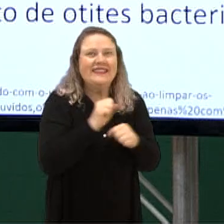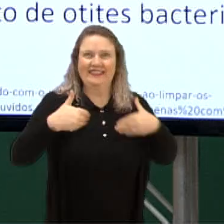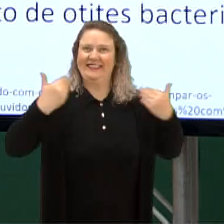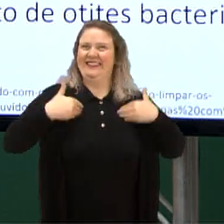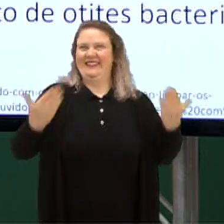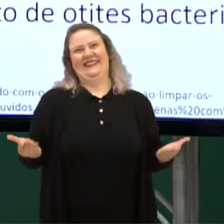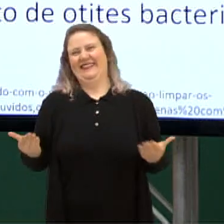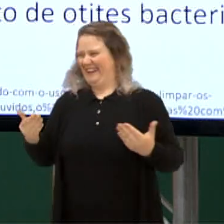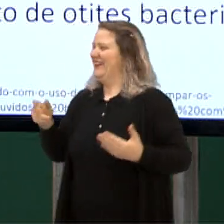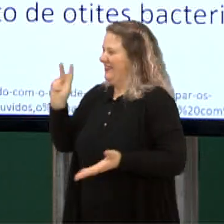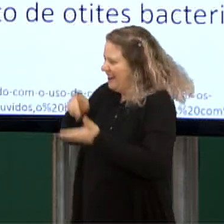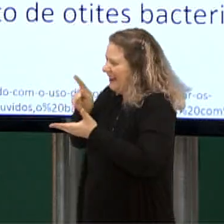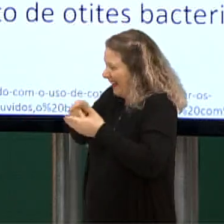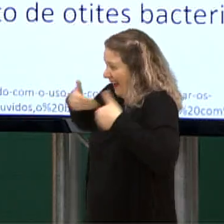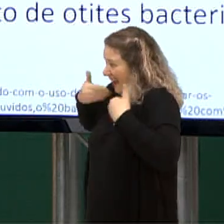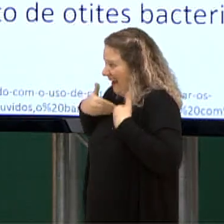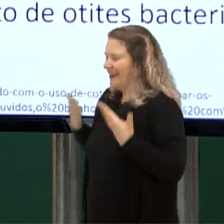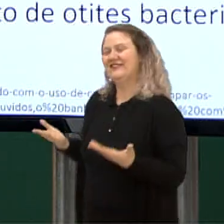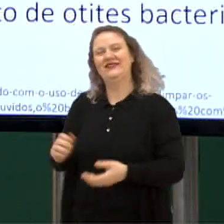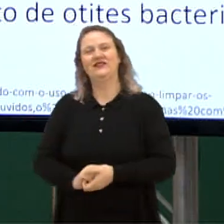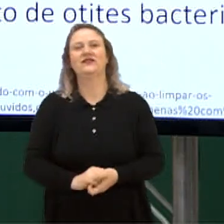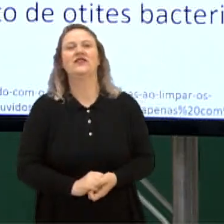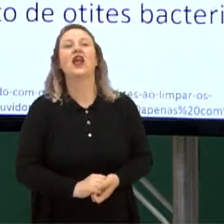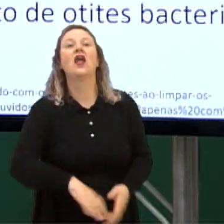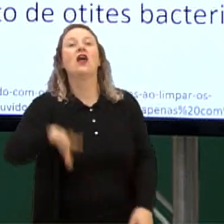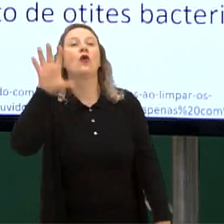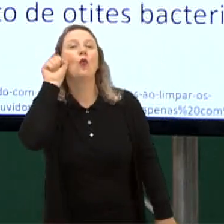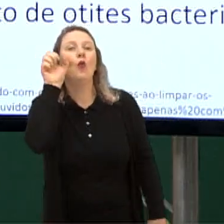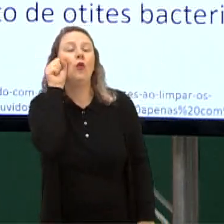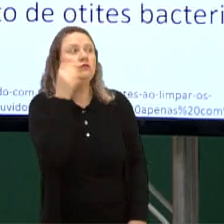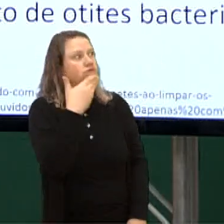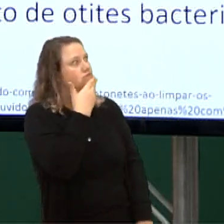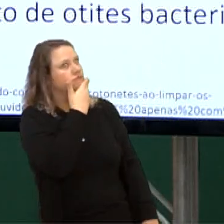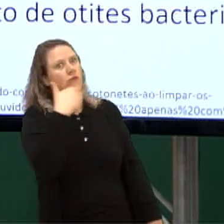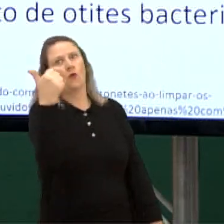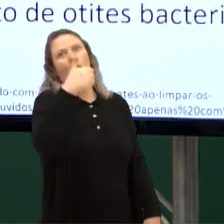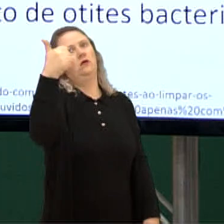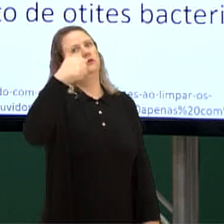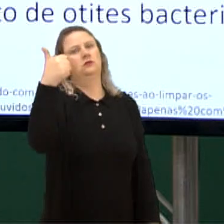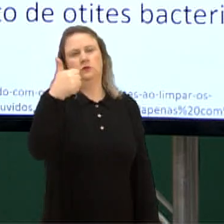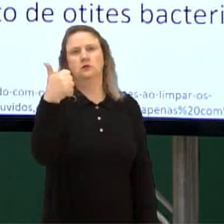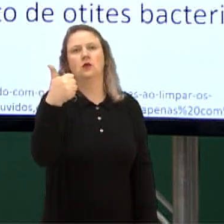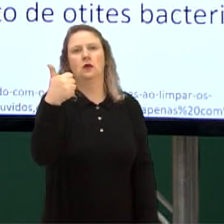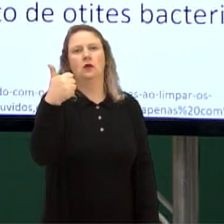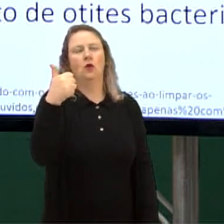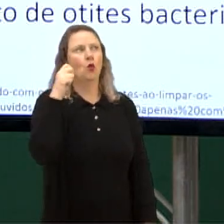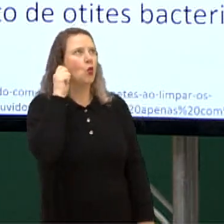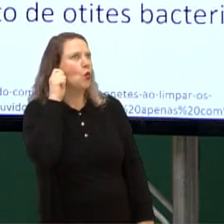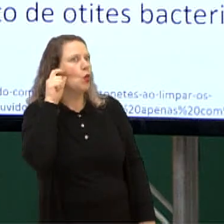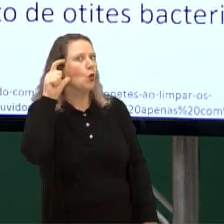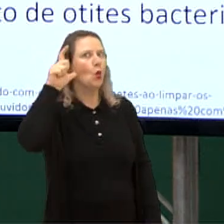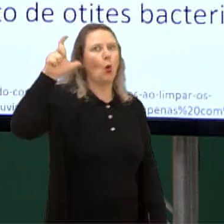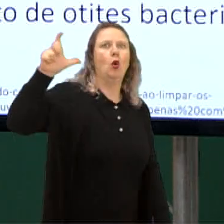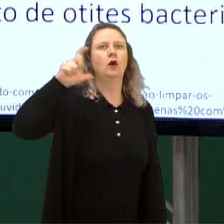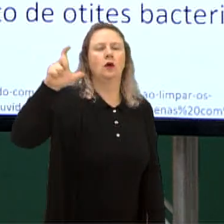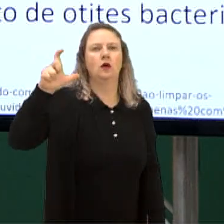alegre. Eles escutam numa frequência melhor, né? Com uma intenção